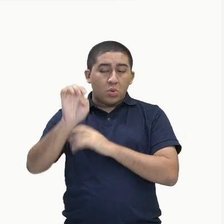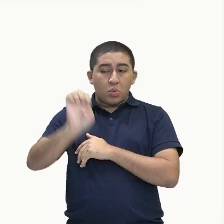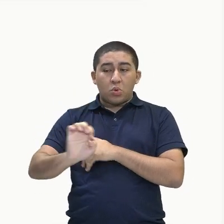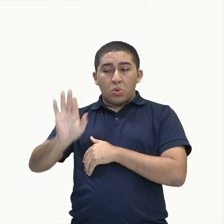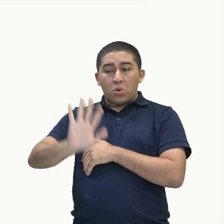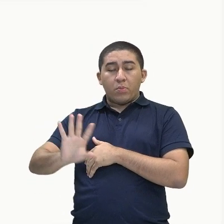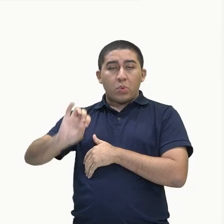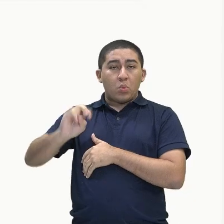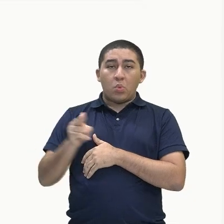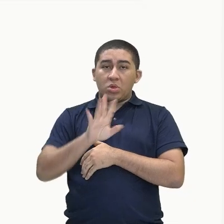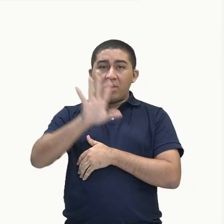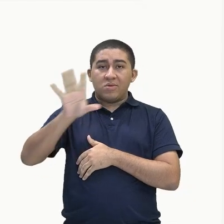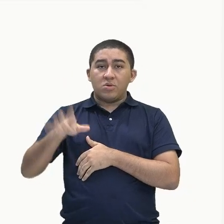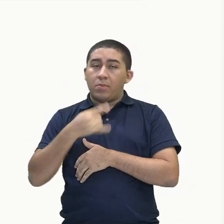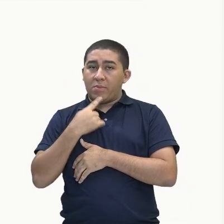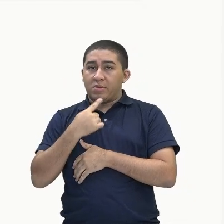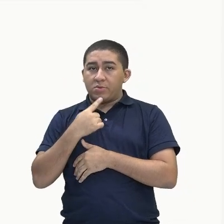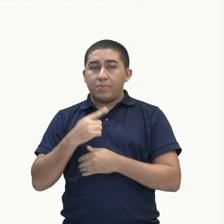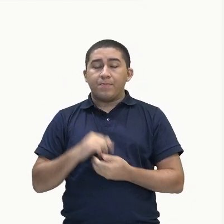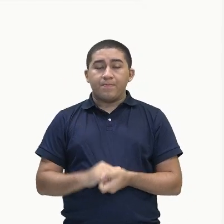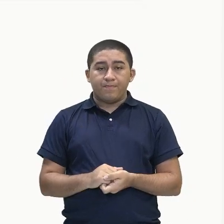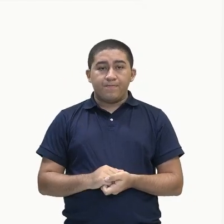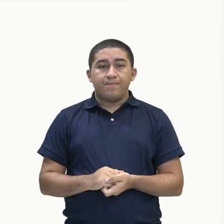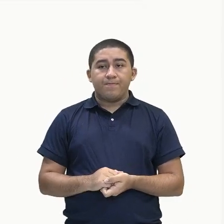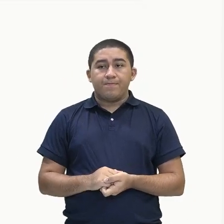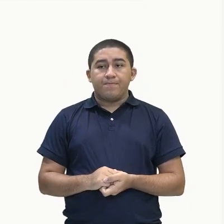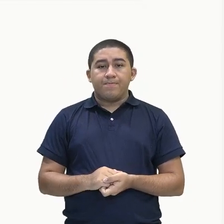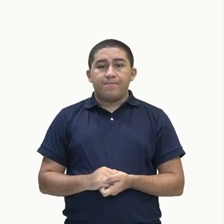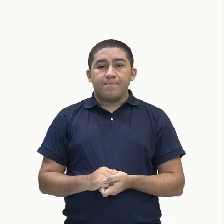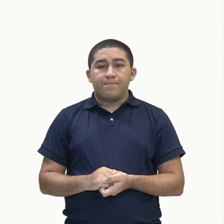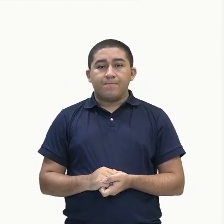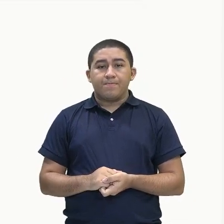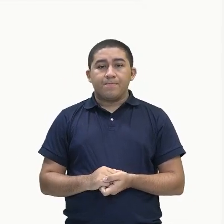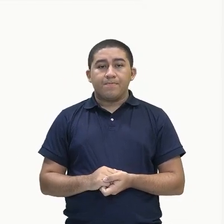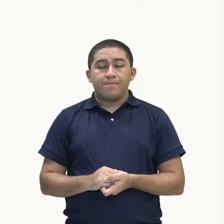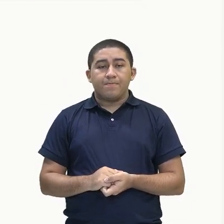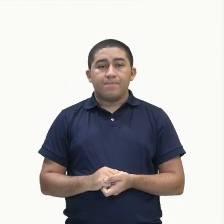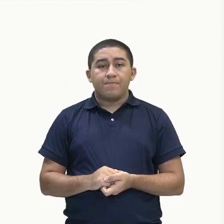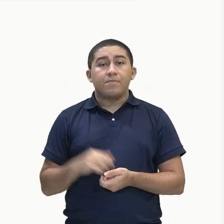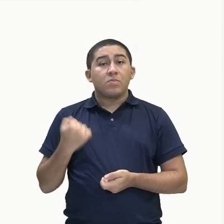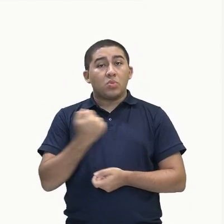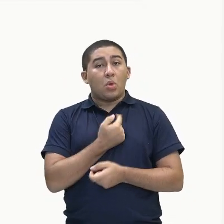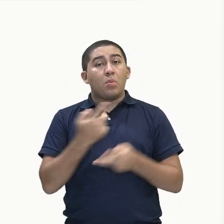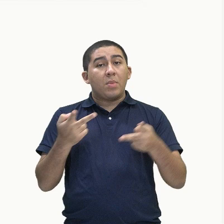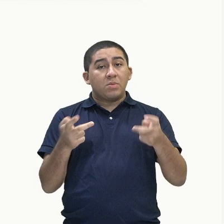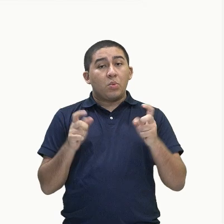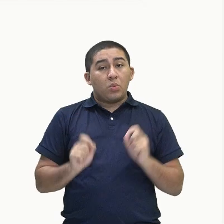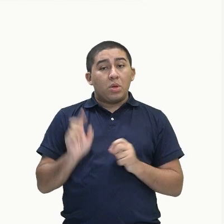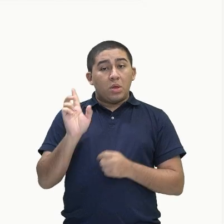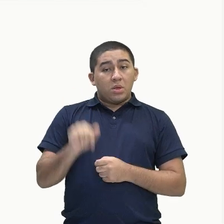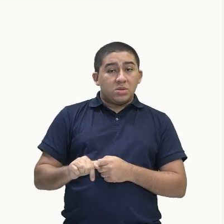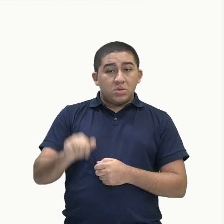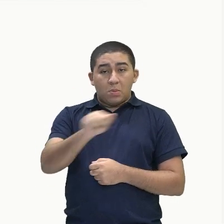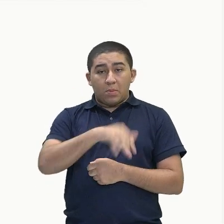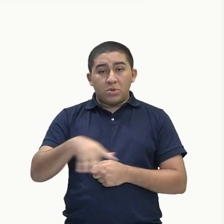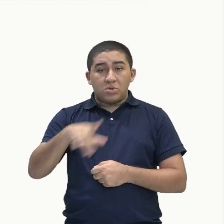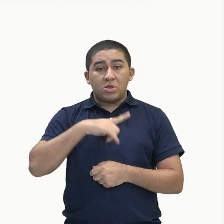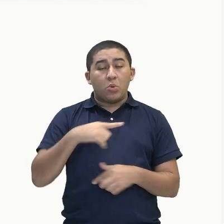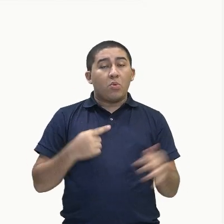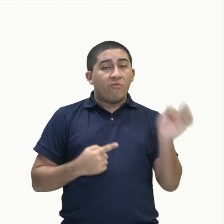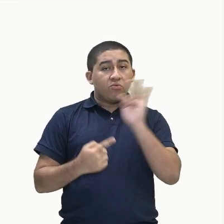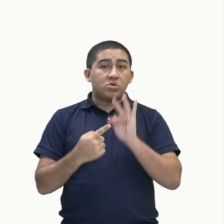naquela região, certo? Muito bem. Então, nós vemos aí que a corrente superficial ela tem uma função